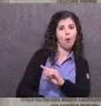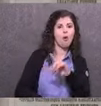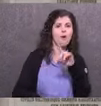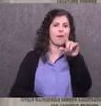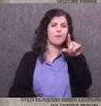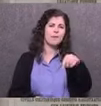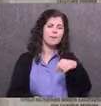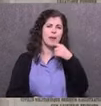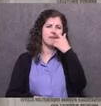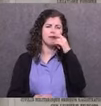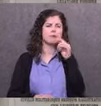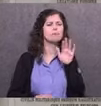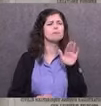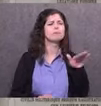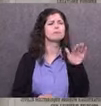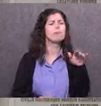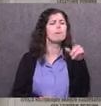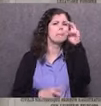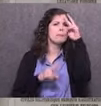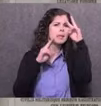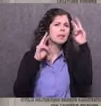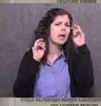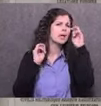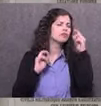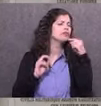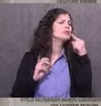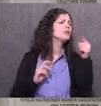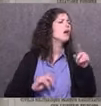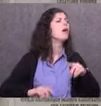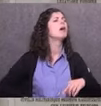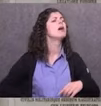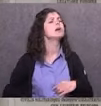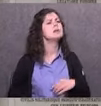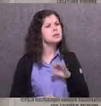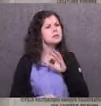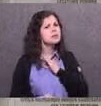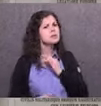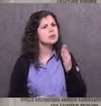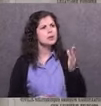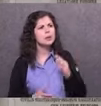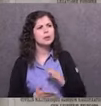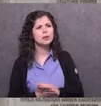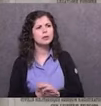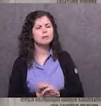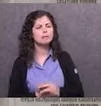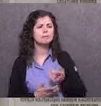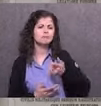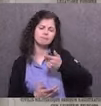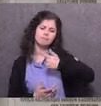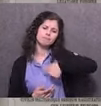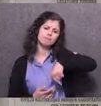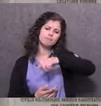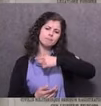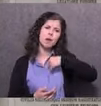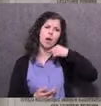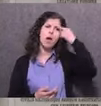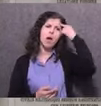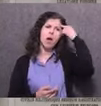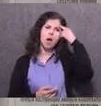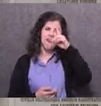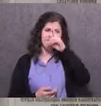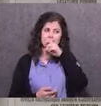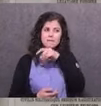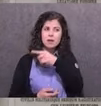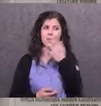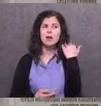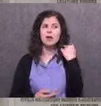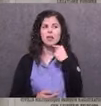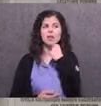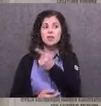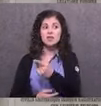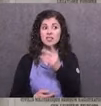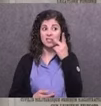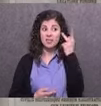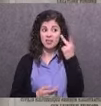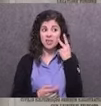e disseram-lhe: Senhor, lembramo-nos do que aquele impostor disse quando ainda era